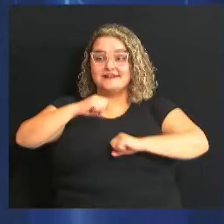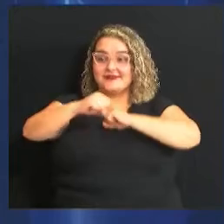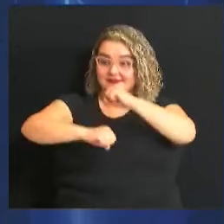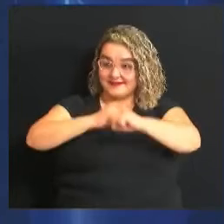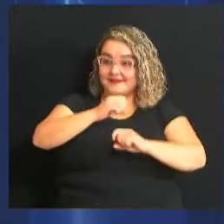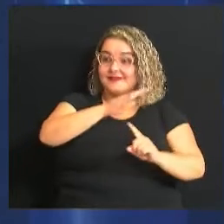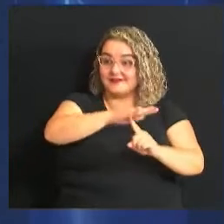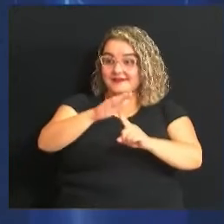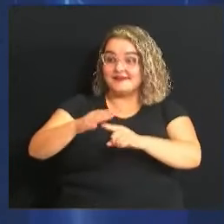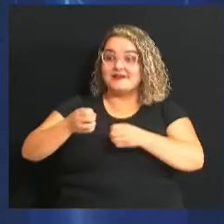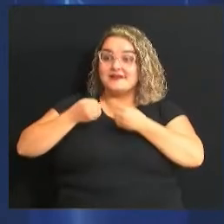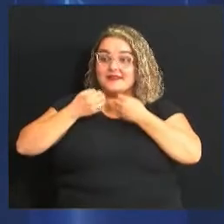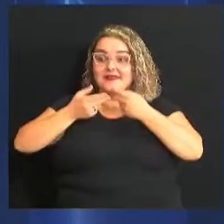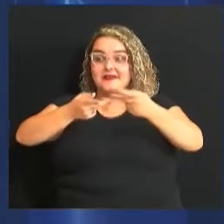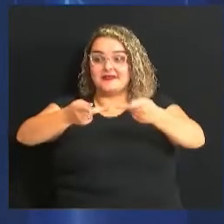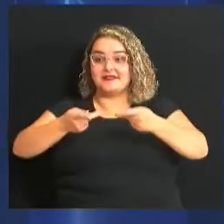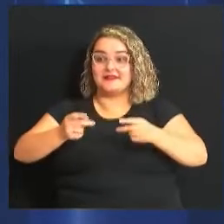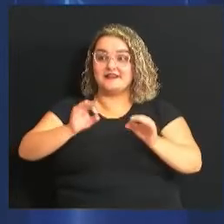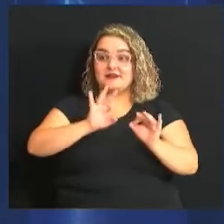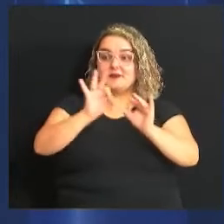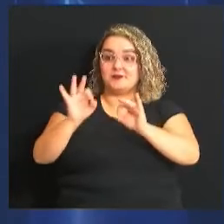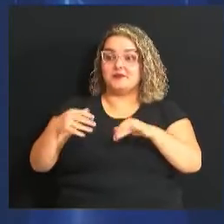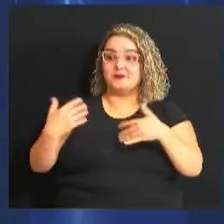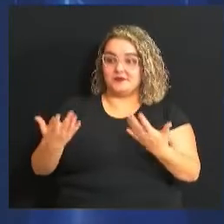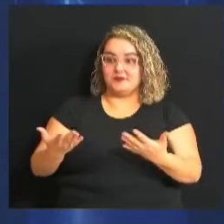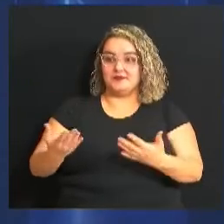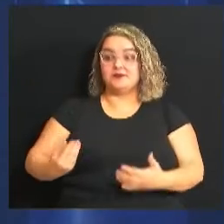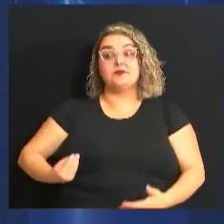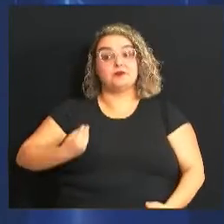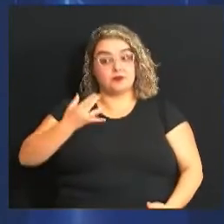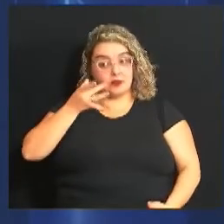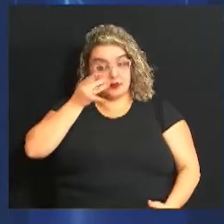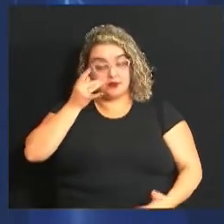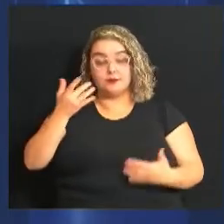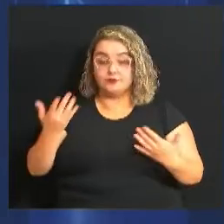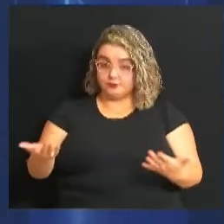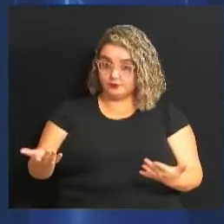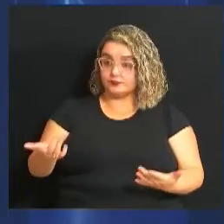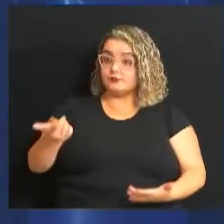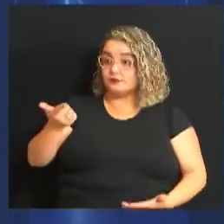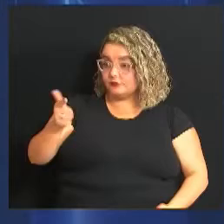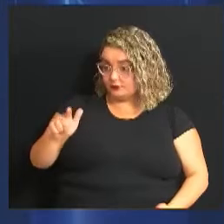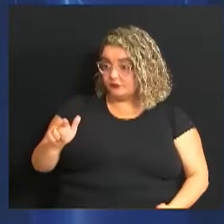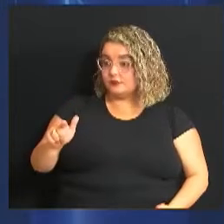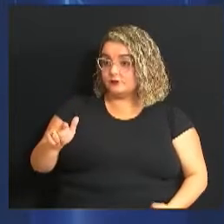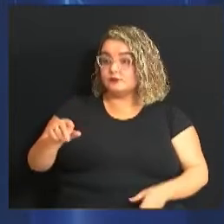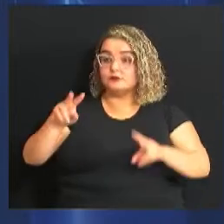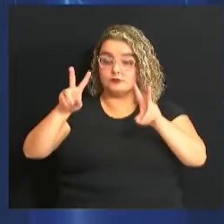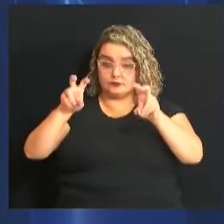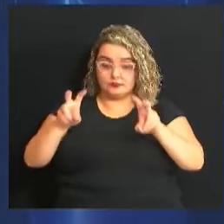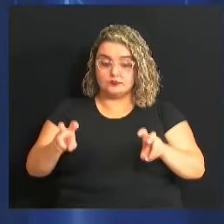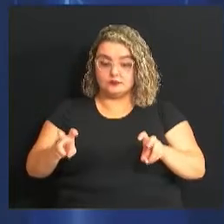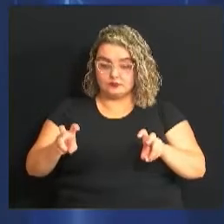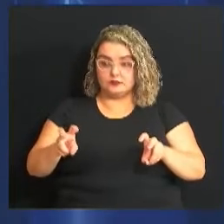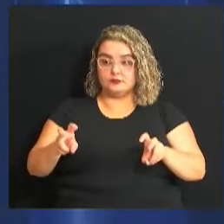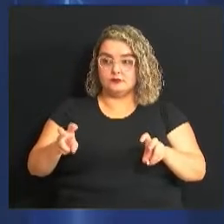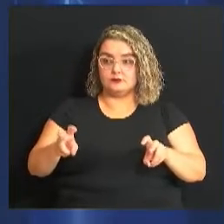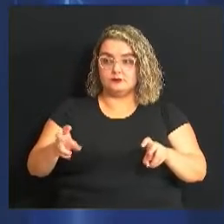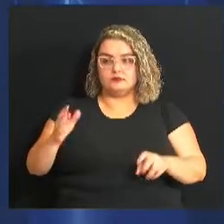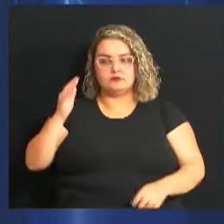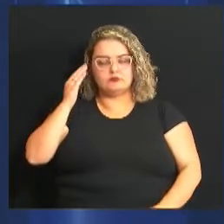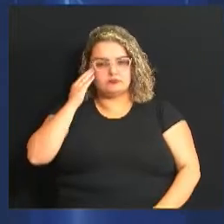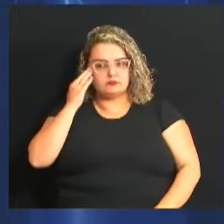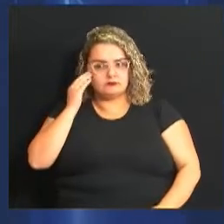aqui fazendo companhia para você, dessa vez ao vivo e mais uma vez trazendo temas para a gente entender como